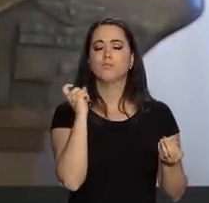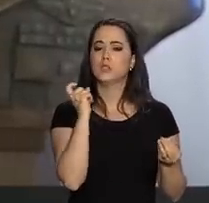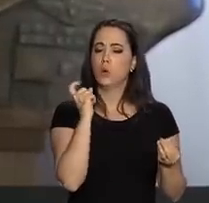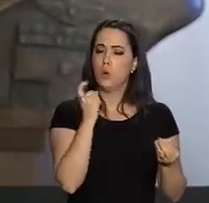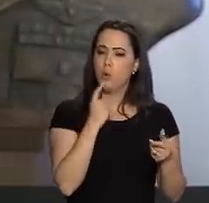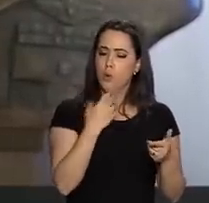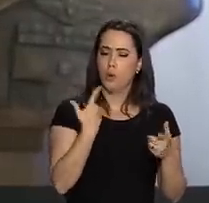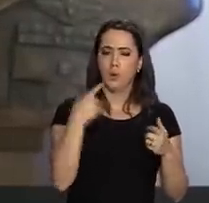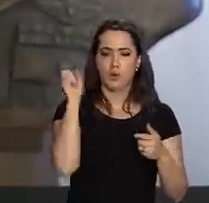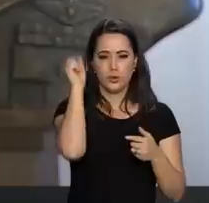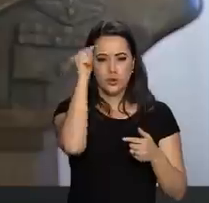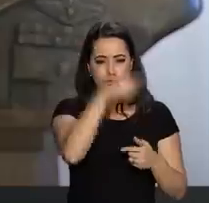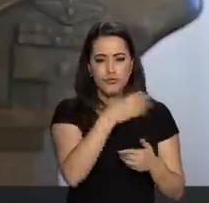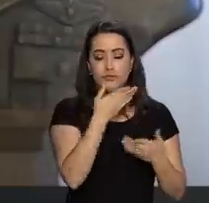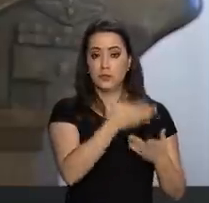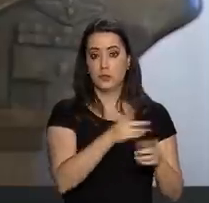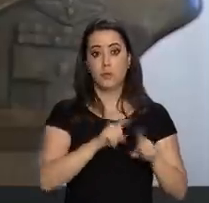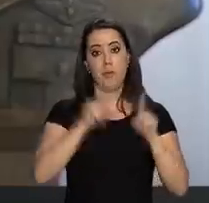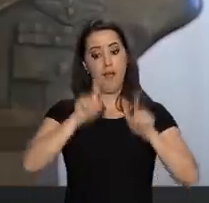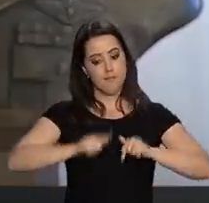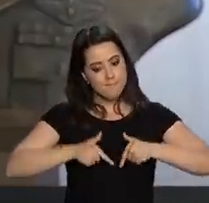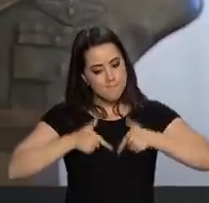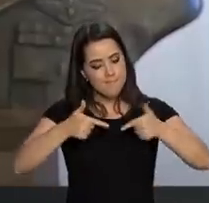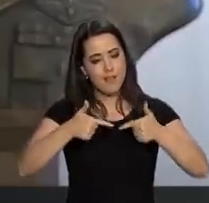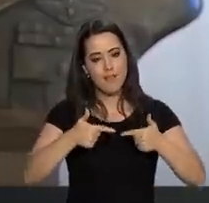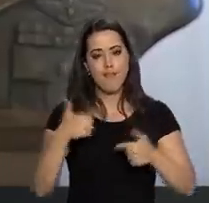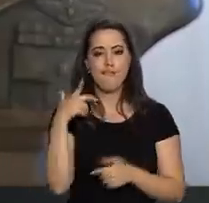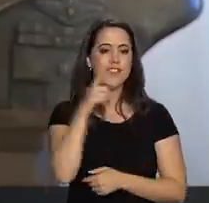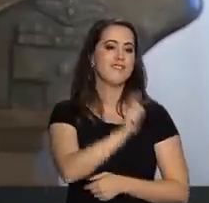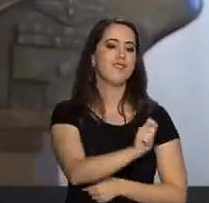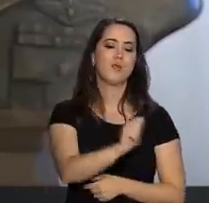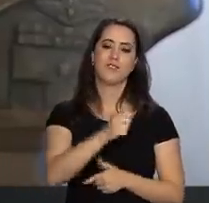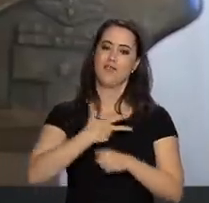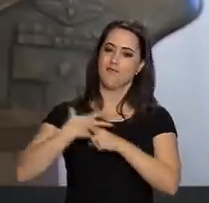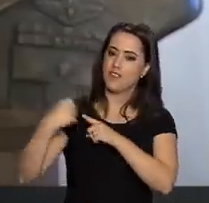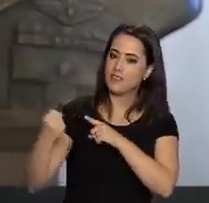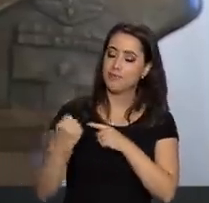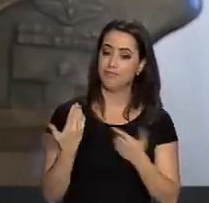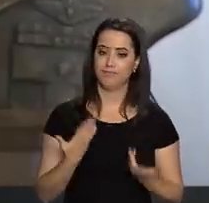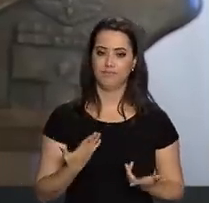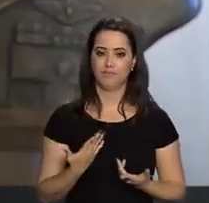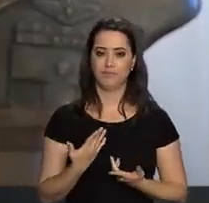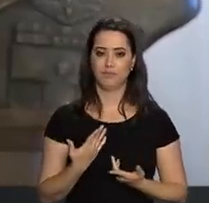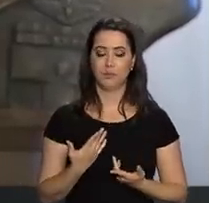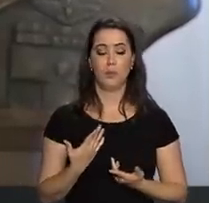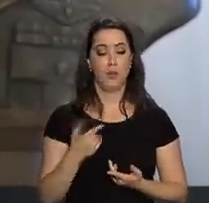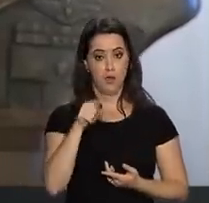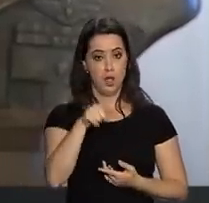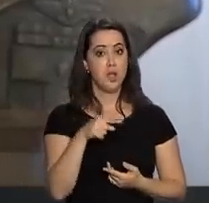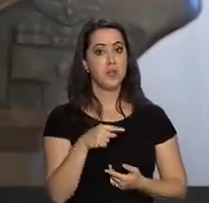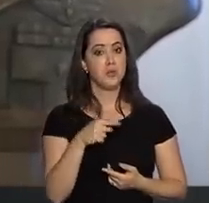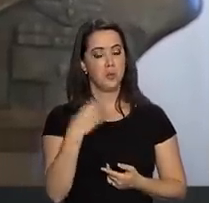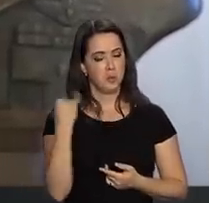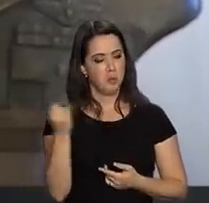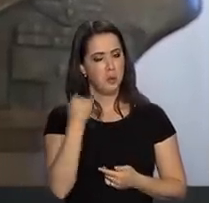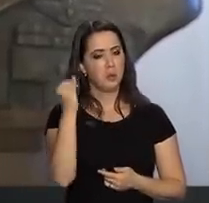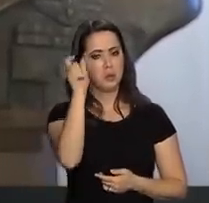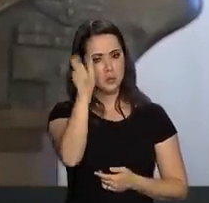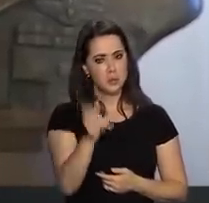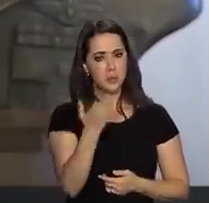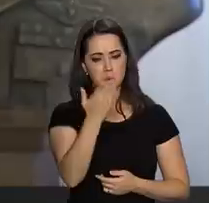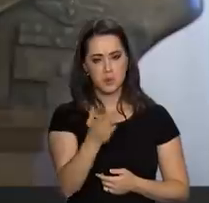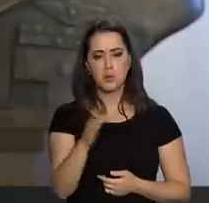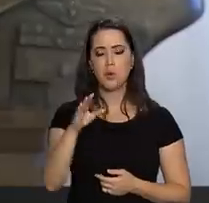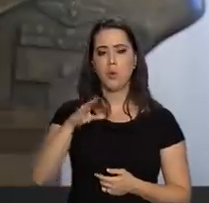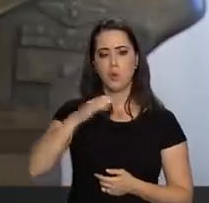aprender, venceu desafios que poucos conhecem. Com talento, o general Silvio Luna tornou-se